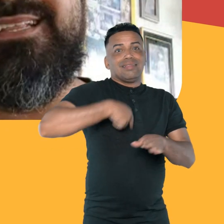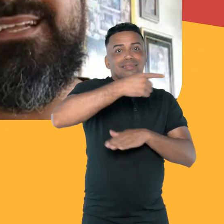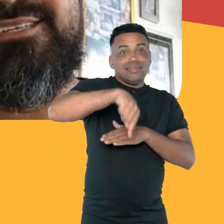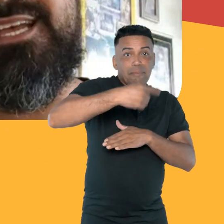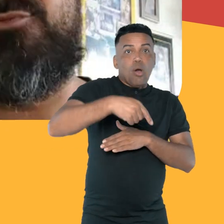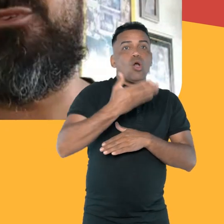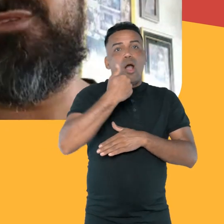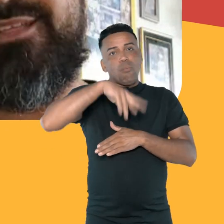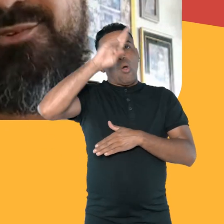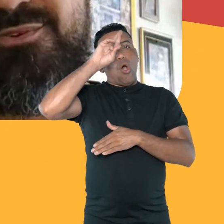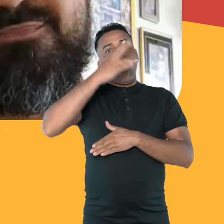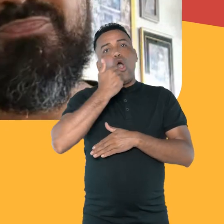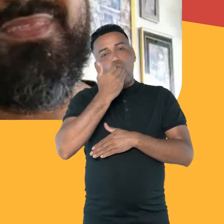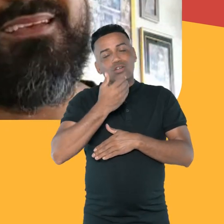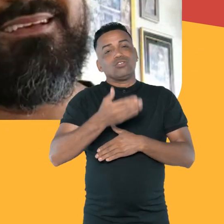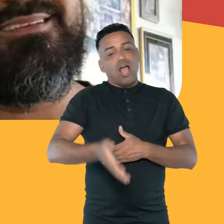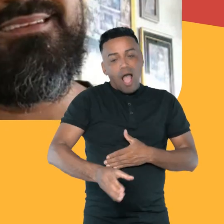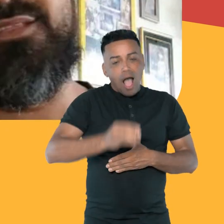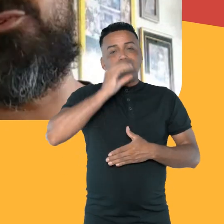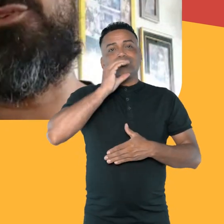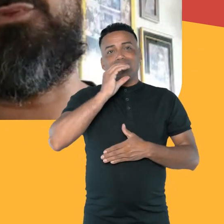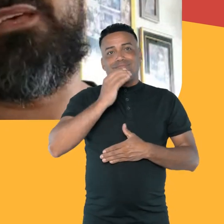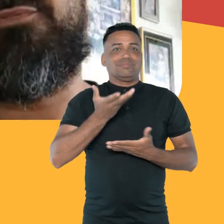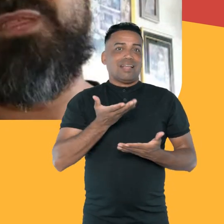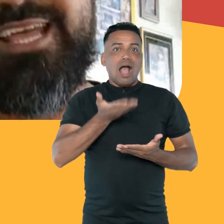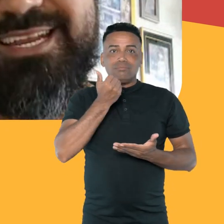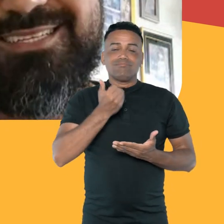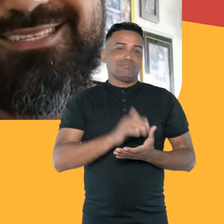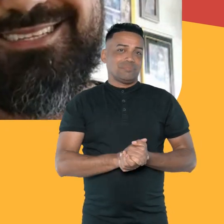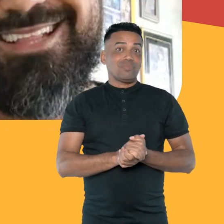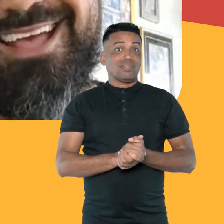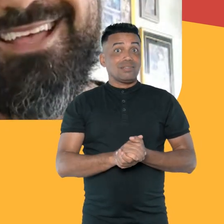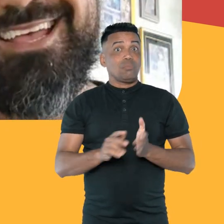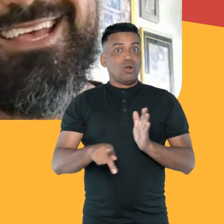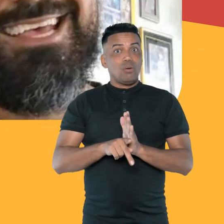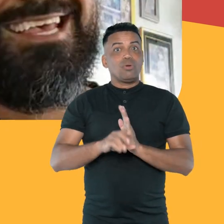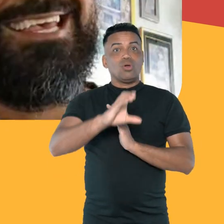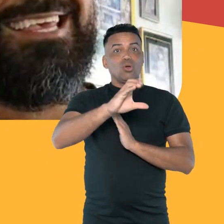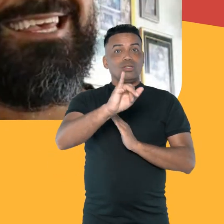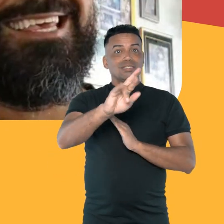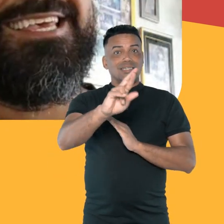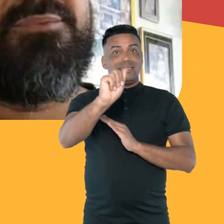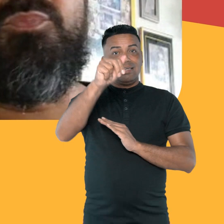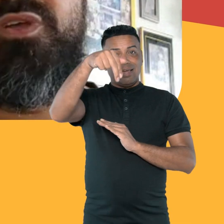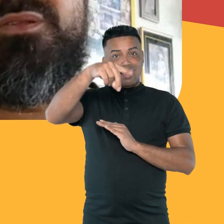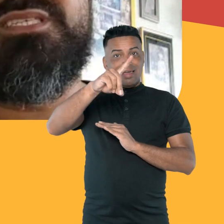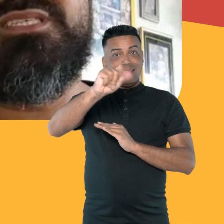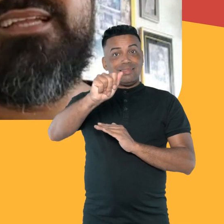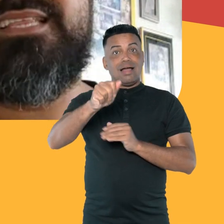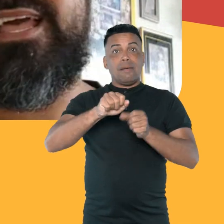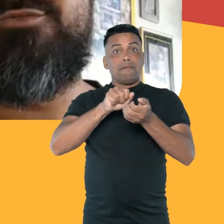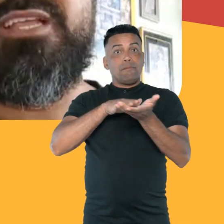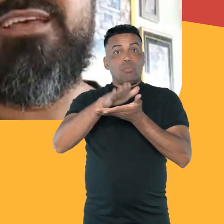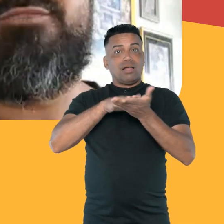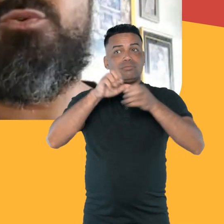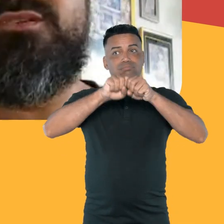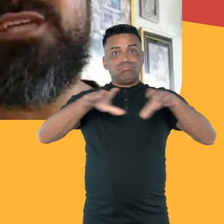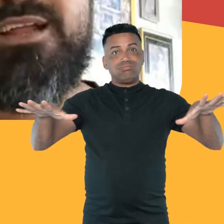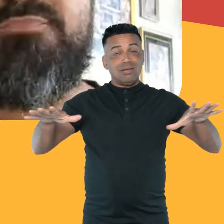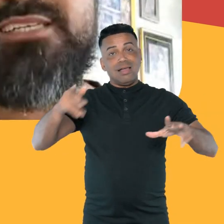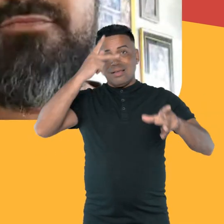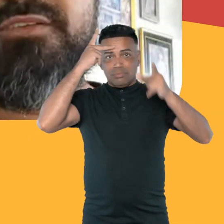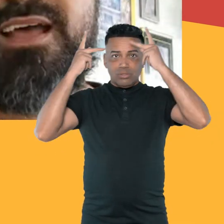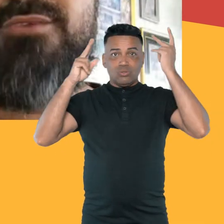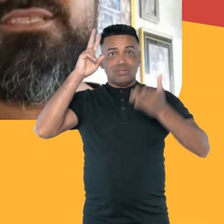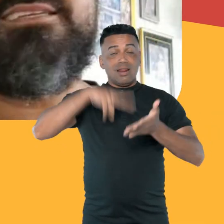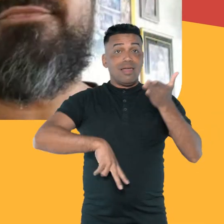o Ciranda chegou no leitor, se tornou um livro deles, né? E muitos deles leem o livro e